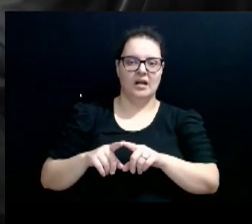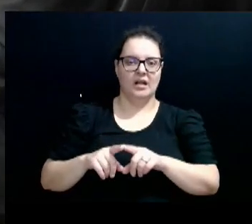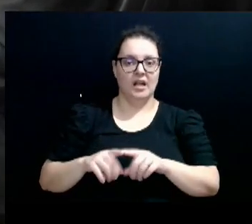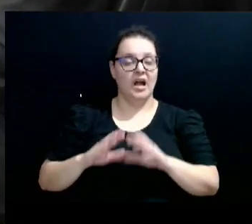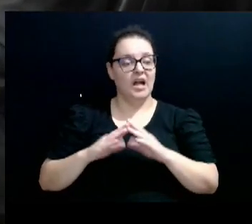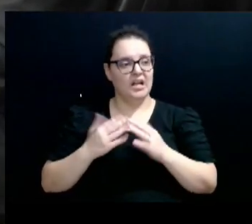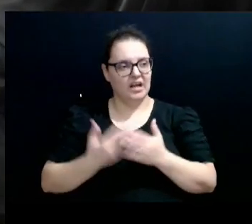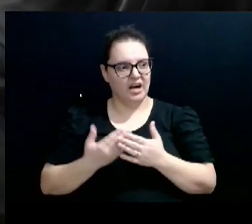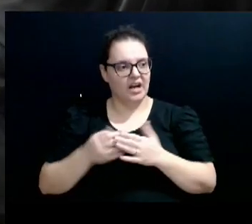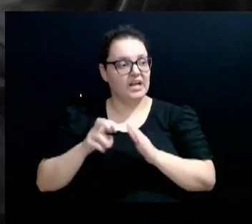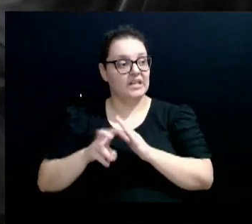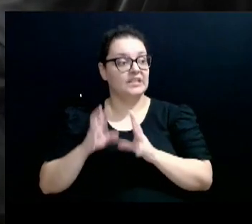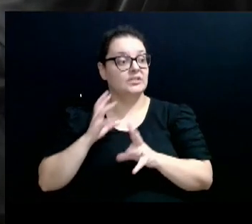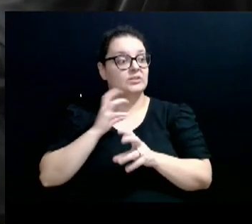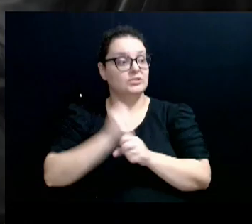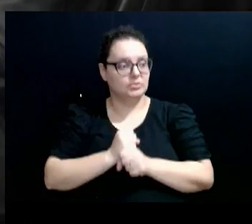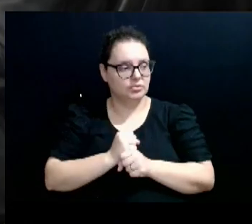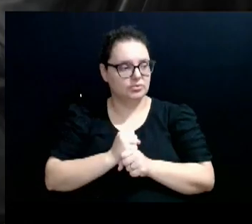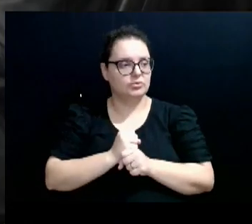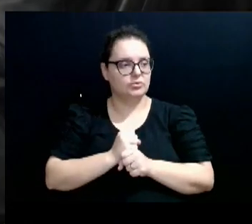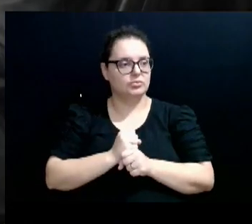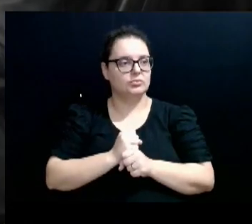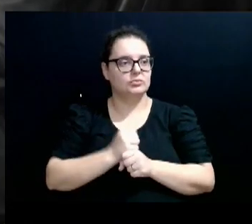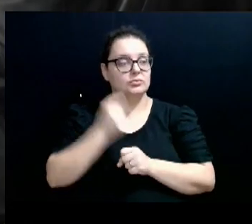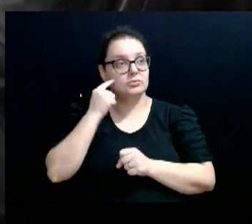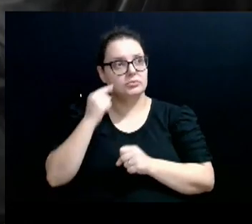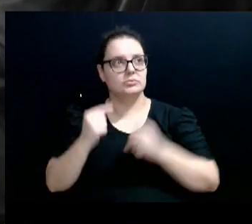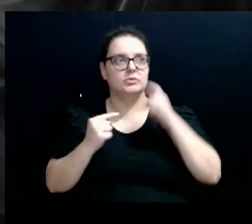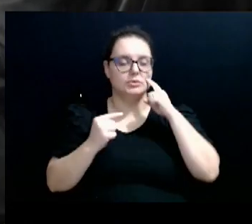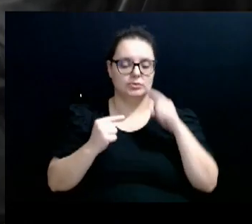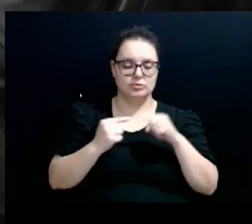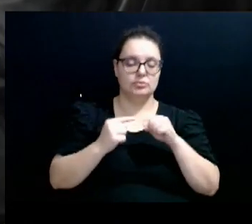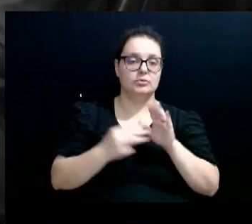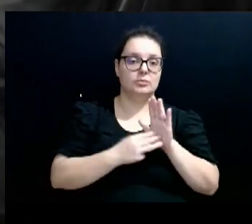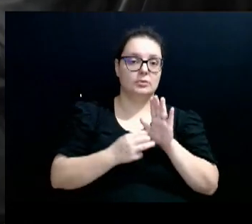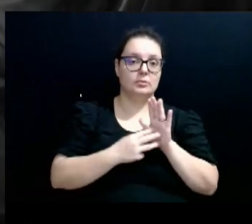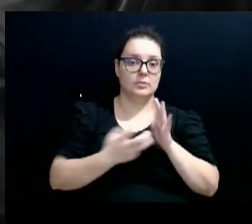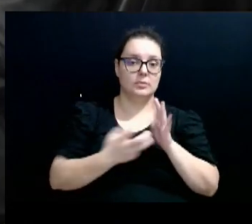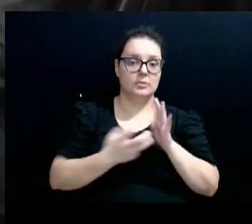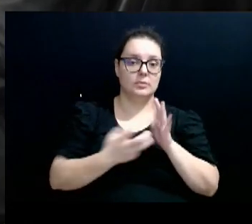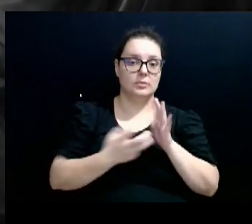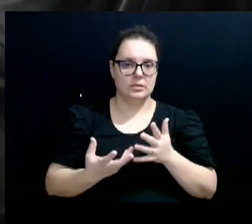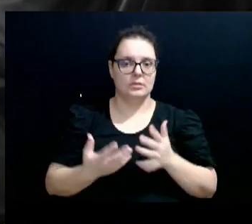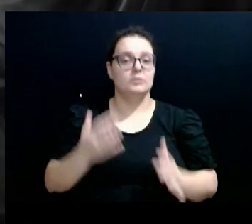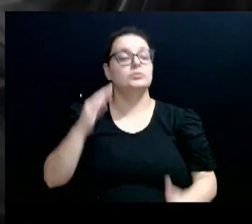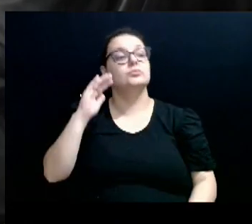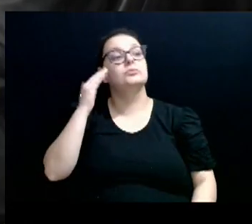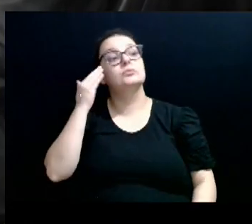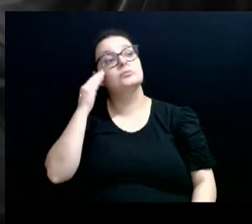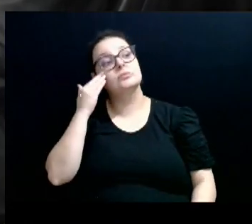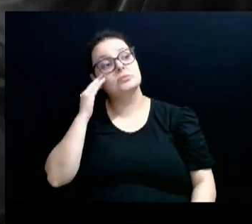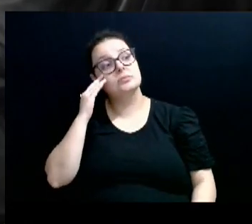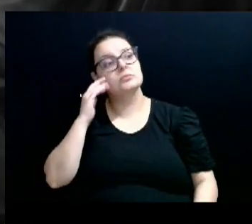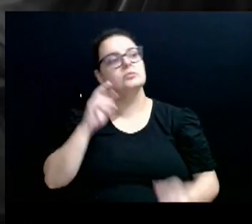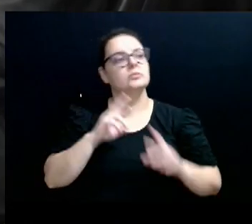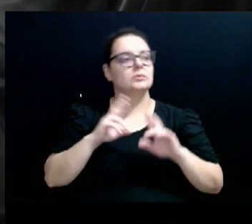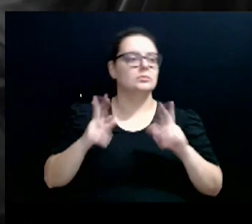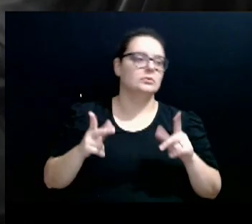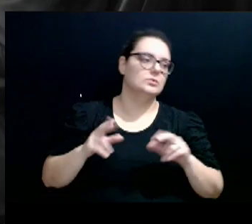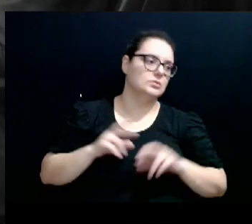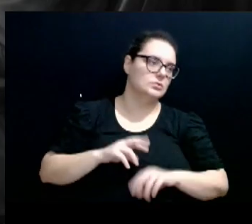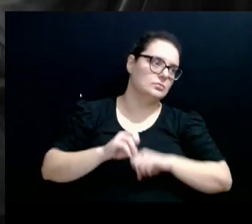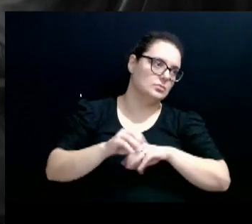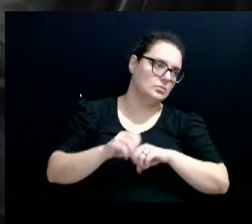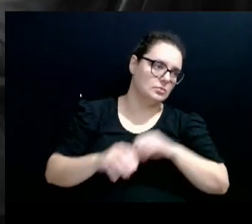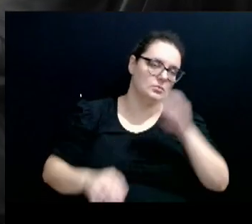encontro dessa, quando o senhor fala dessa metodologia, desse entender diferente do ensino. E tem uma